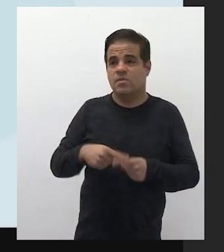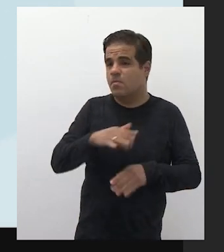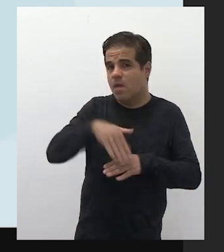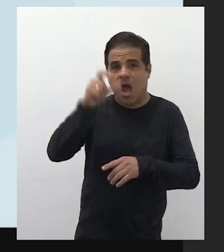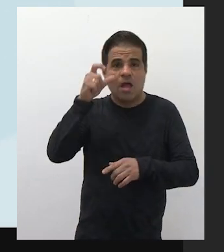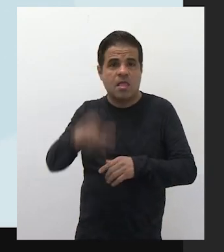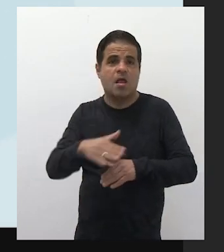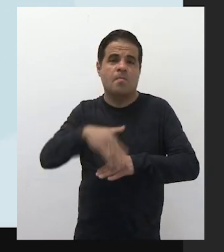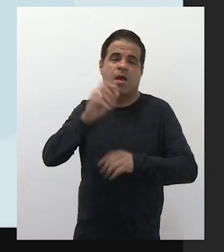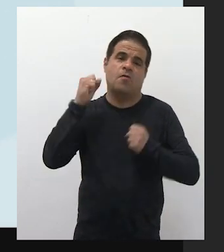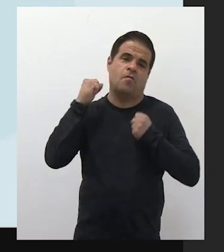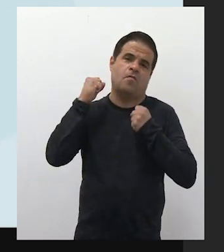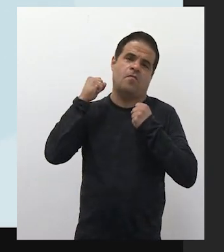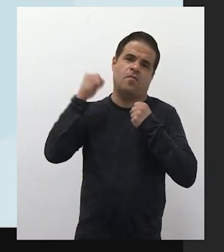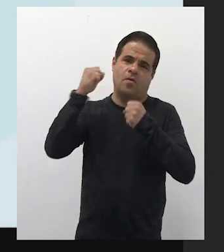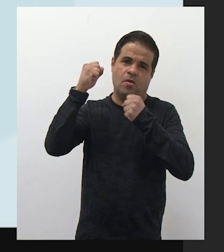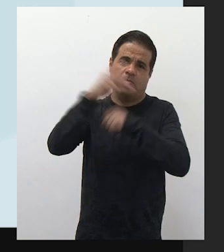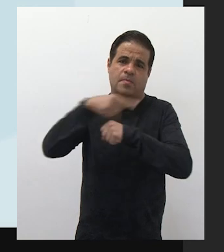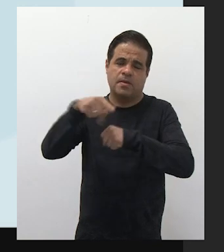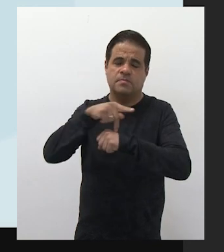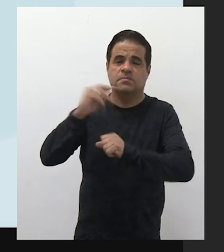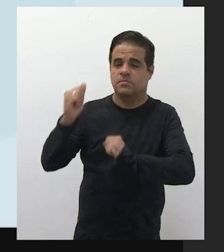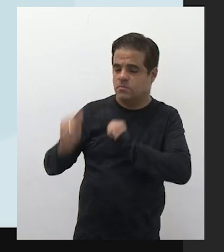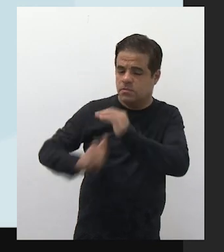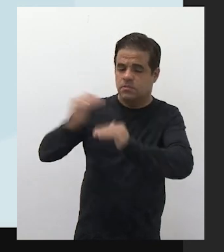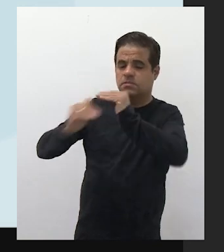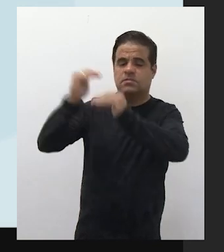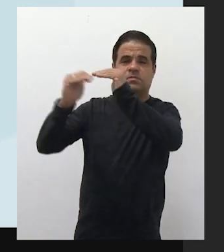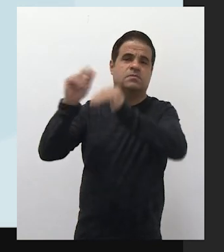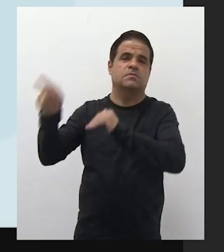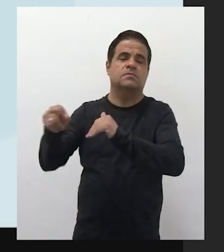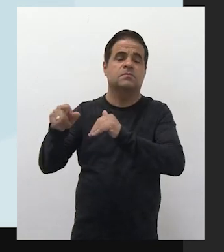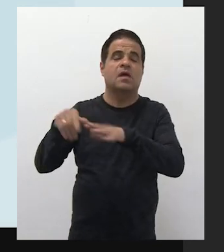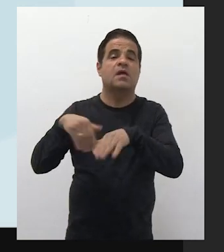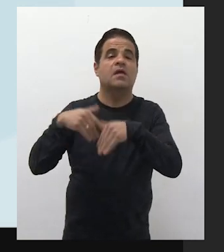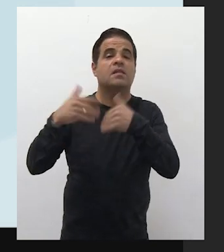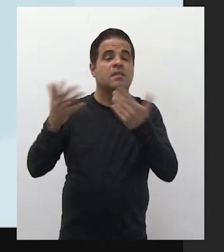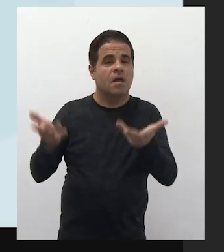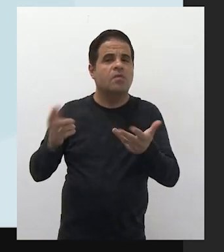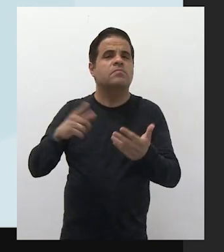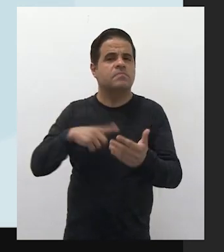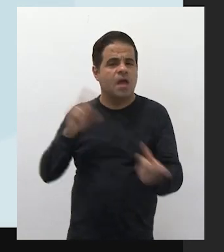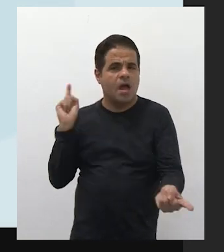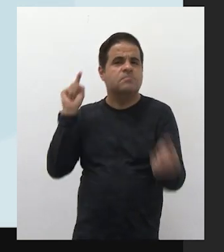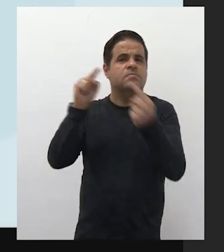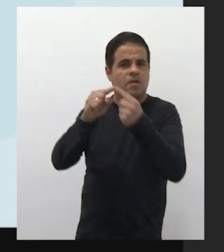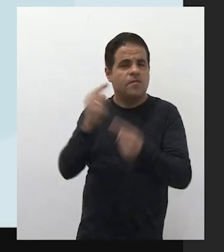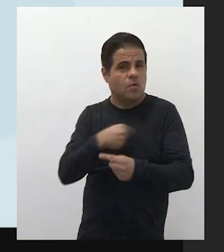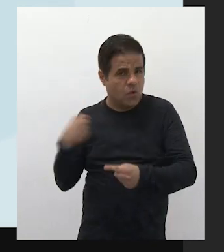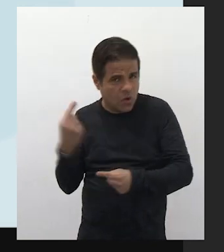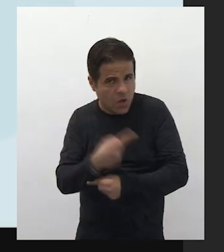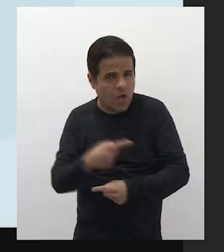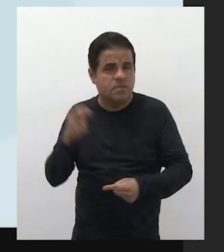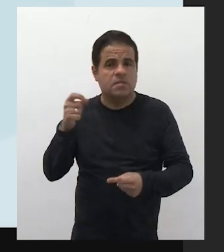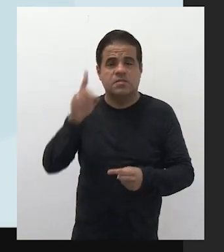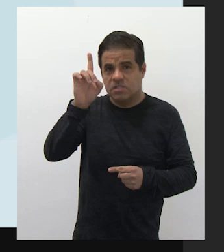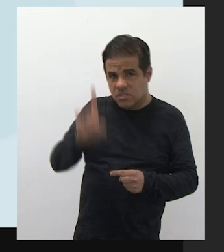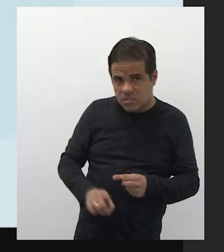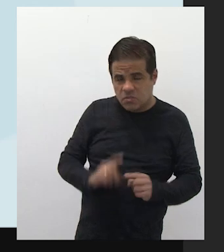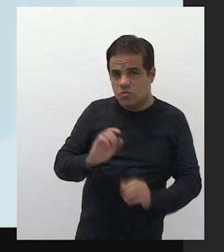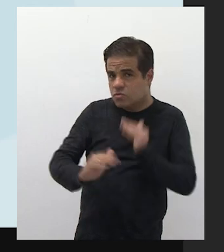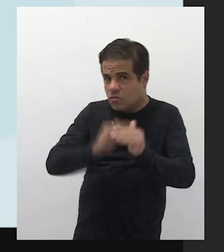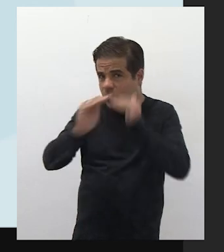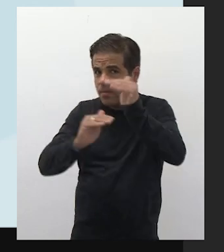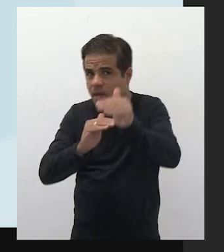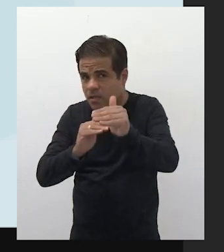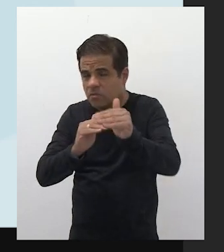interesses dos mais fortes, dos países desenvolvidos. Então, tem a ver com a gente esse tema de direito do